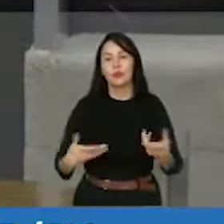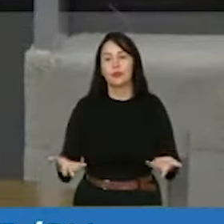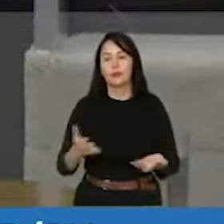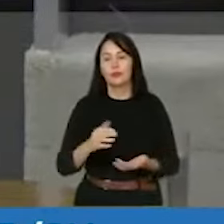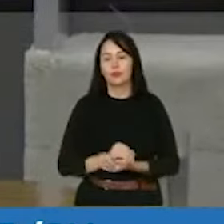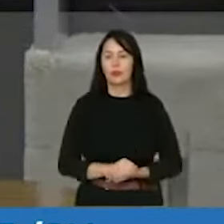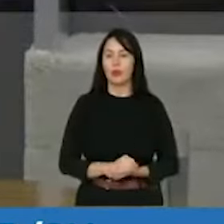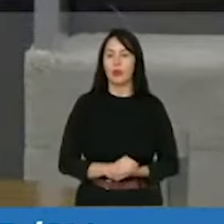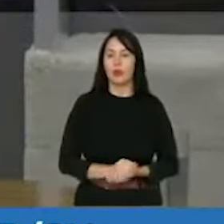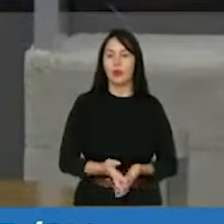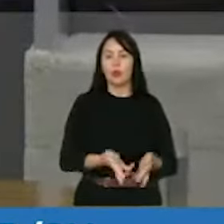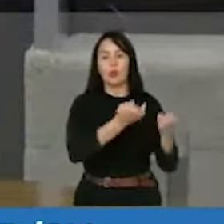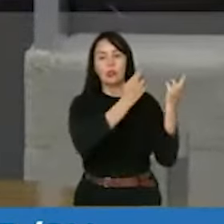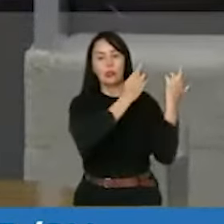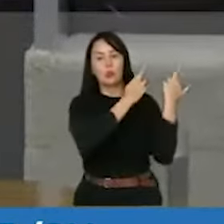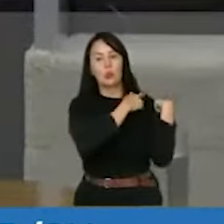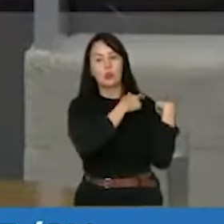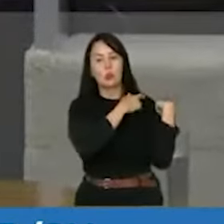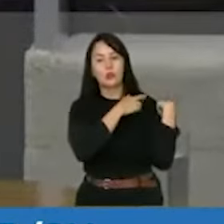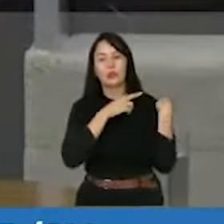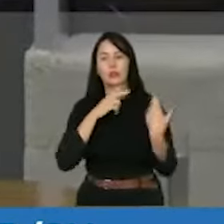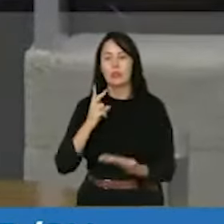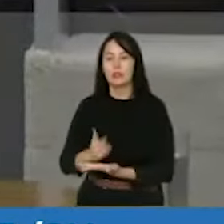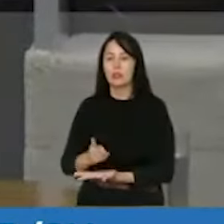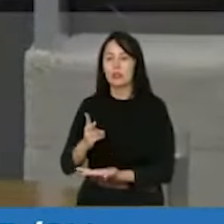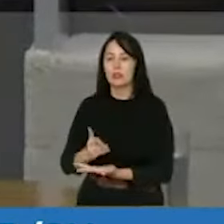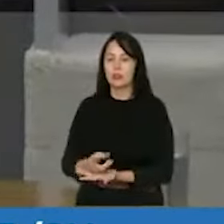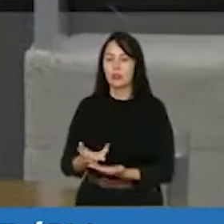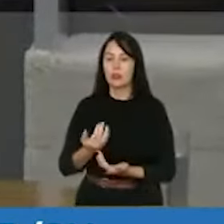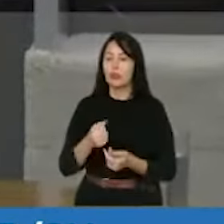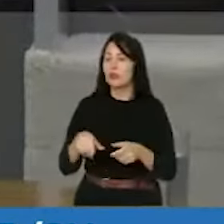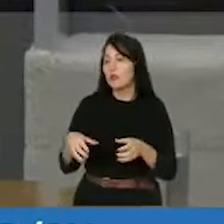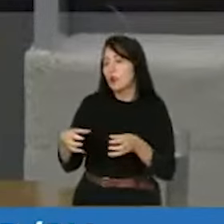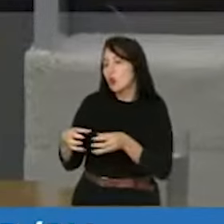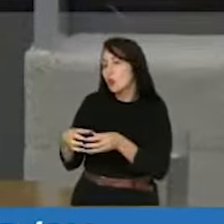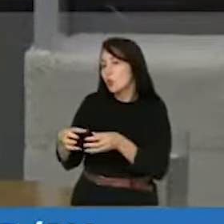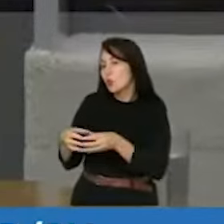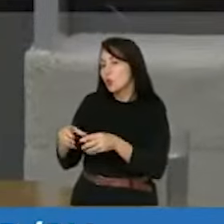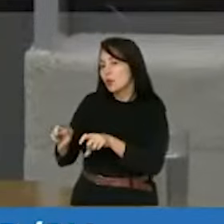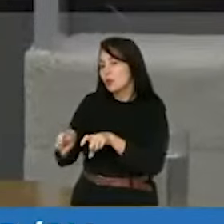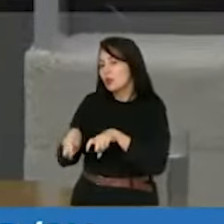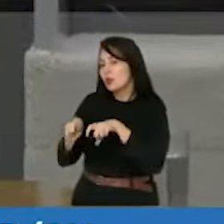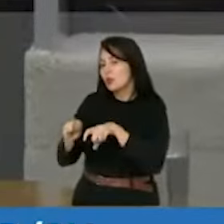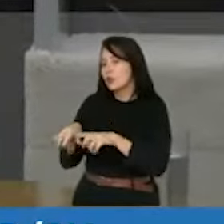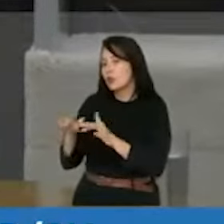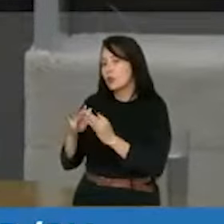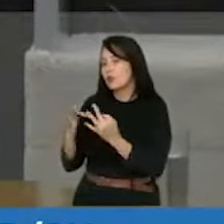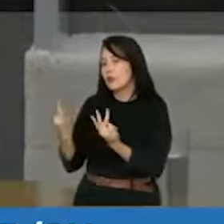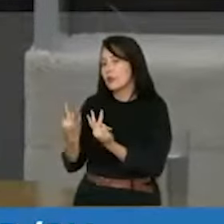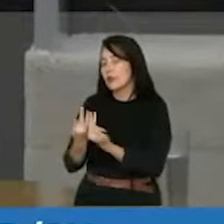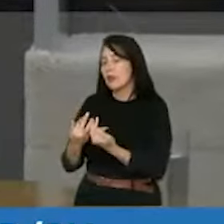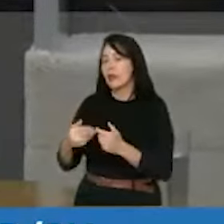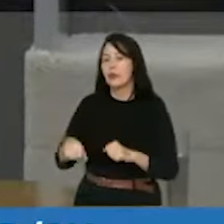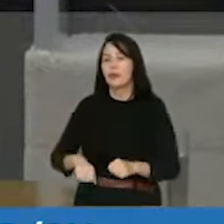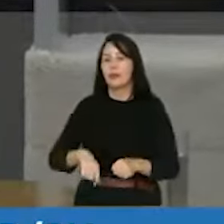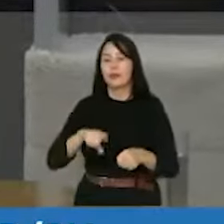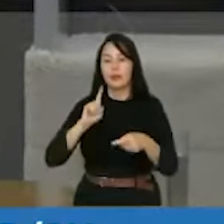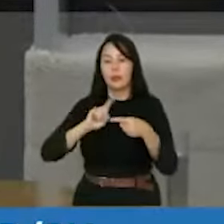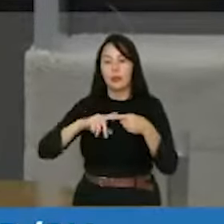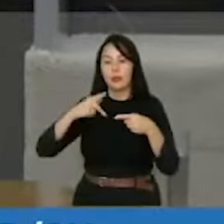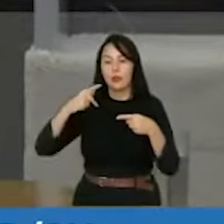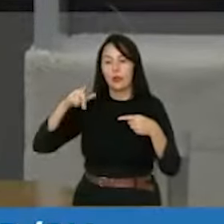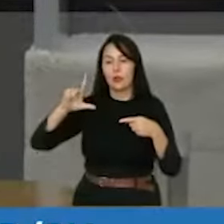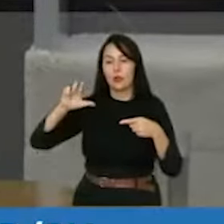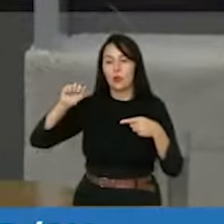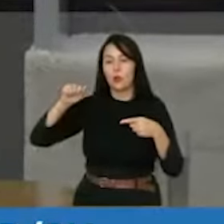tratado com responsabilidade, quer seja a agricultura familiar. O Plano Safra deste ano teve